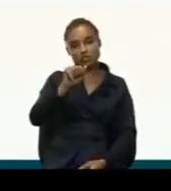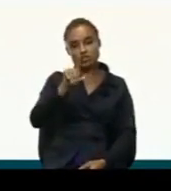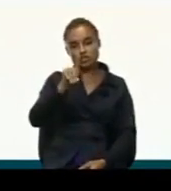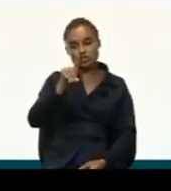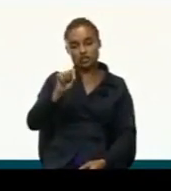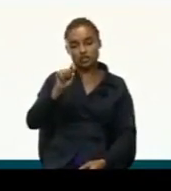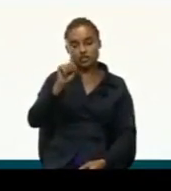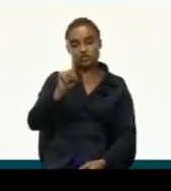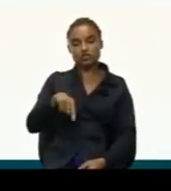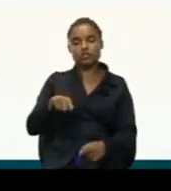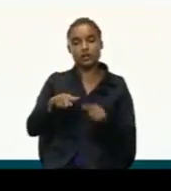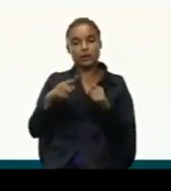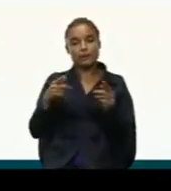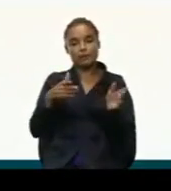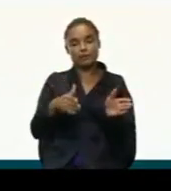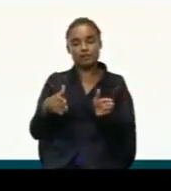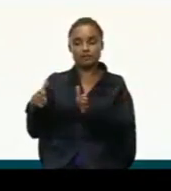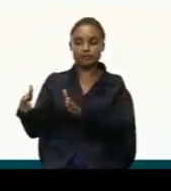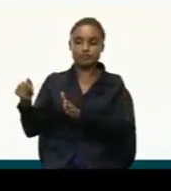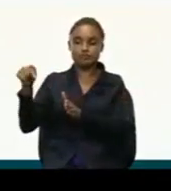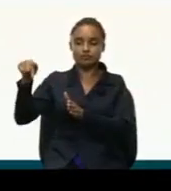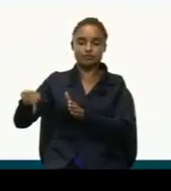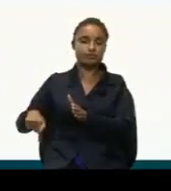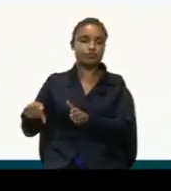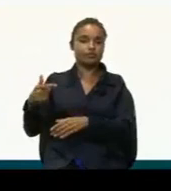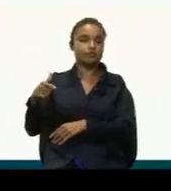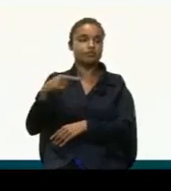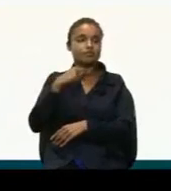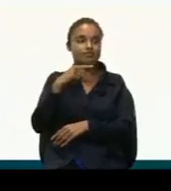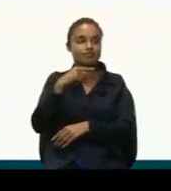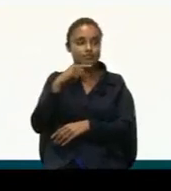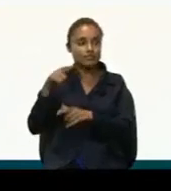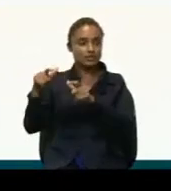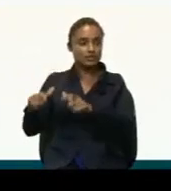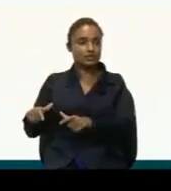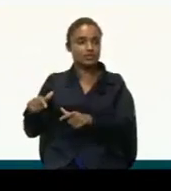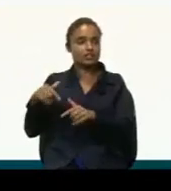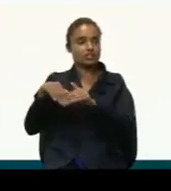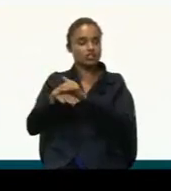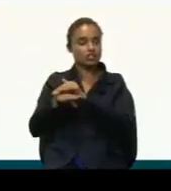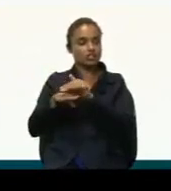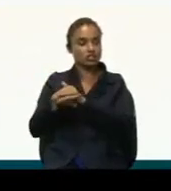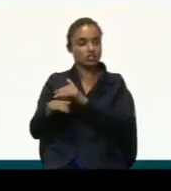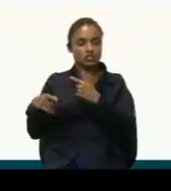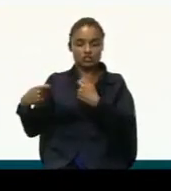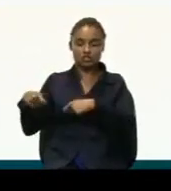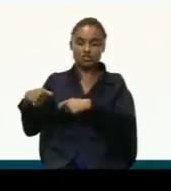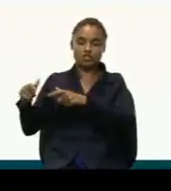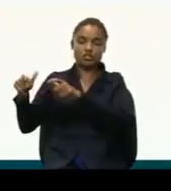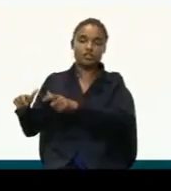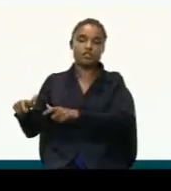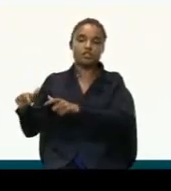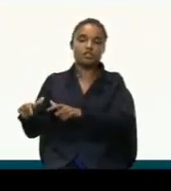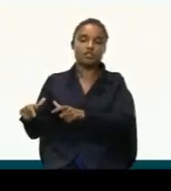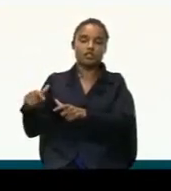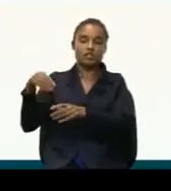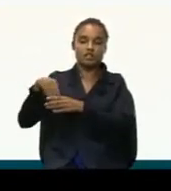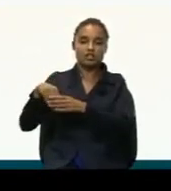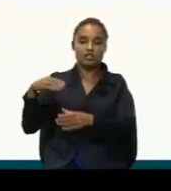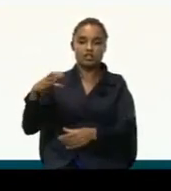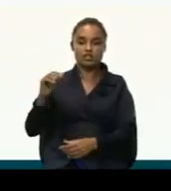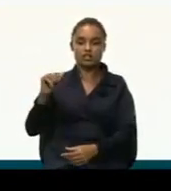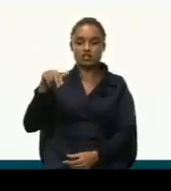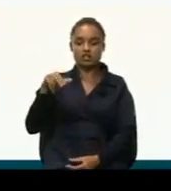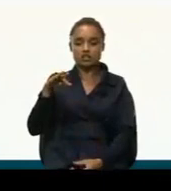obra. Só que eles vão chegar aqui, eles não vão ter um lugar para dormir. Então, eles precisam ser o quê? Alojados no nosso canteiro de